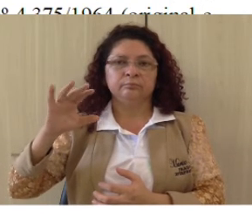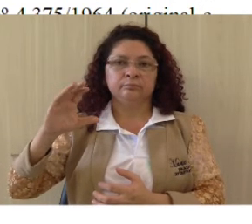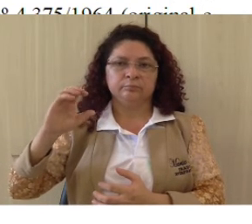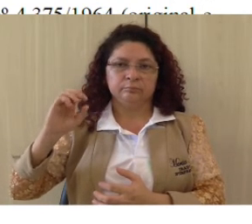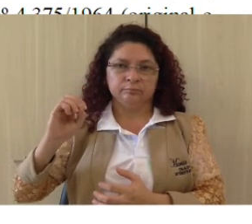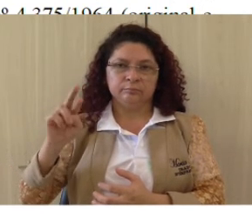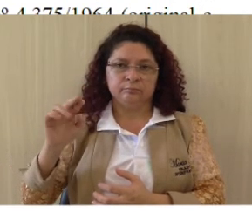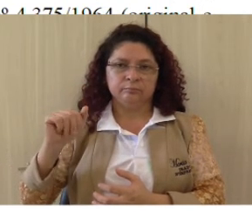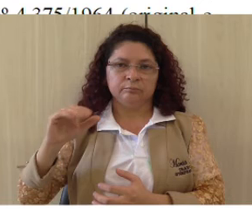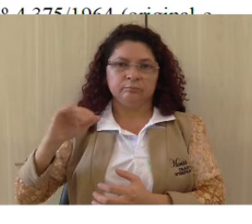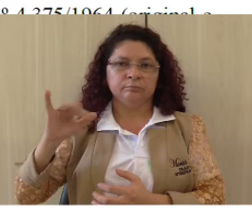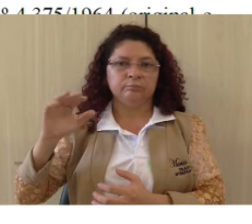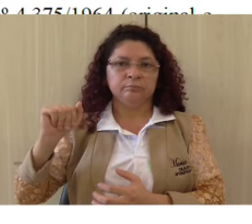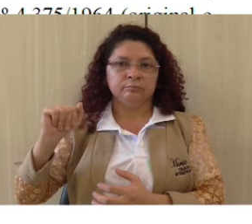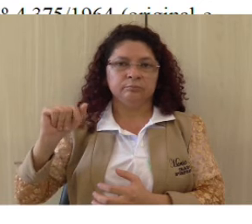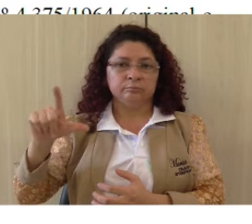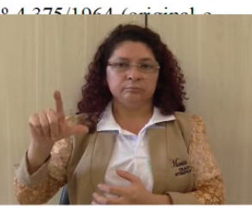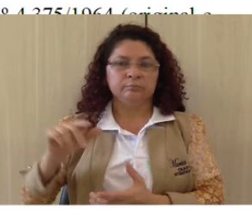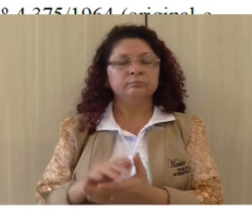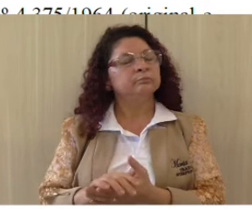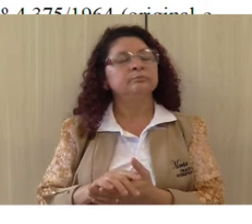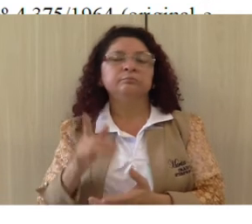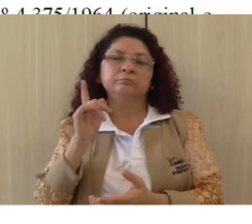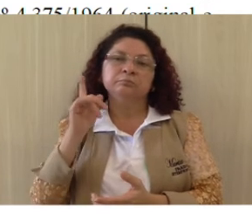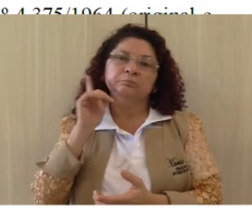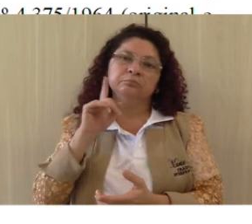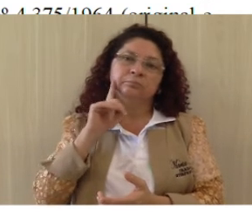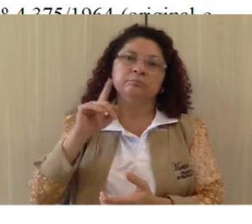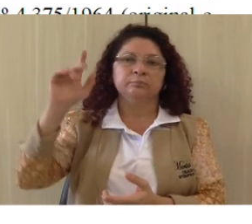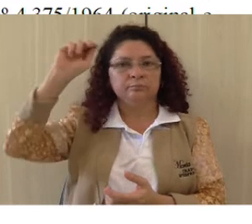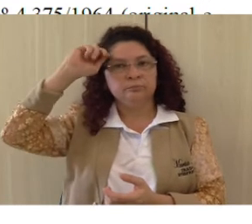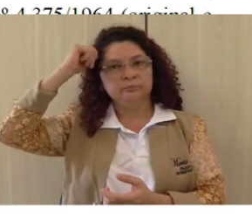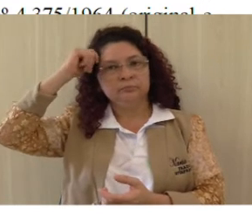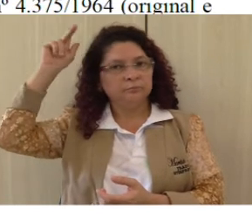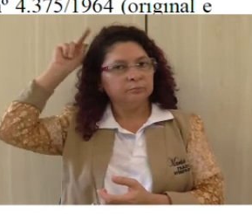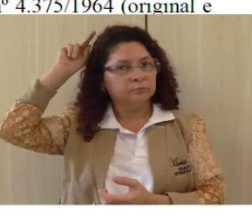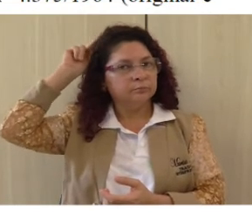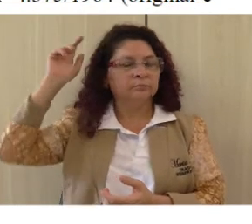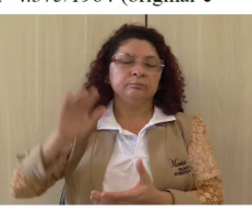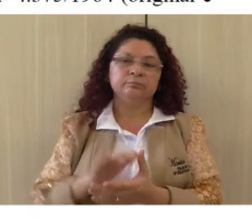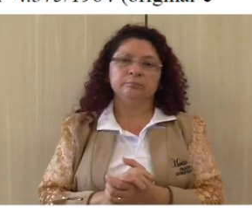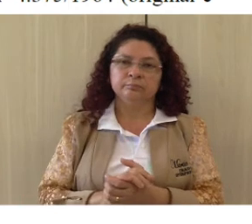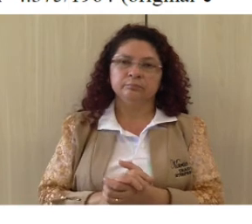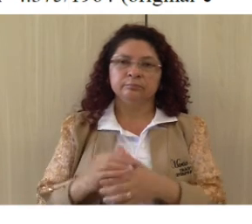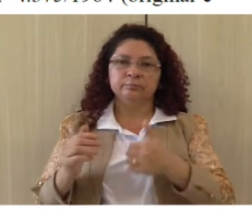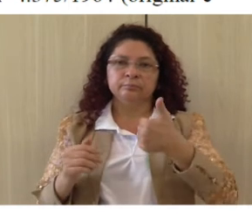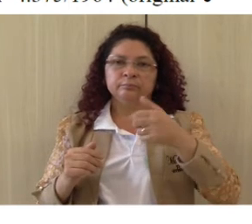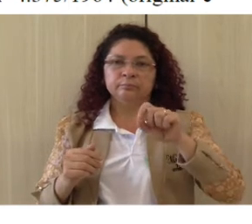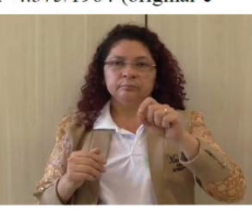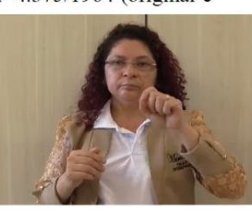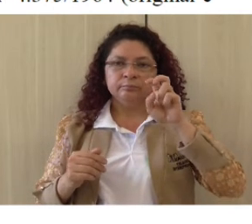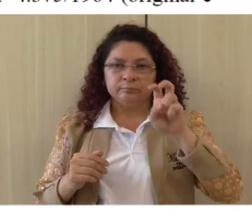critérios as características fenotípicas que serão divulgados na convocatória dos candidatos. Item